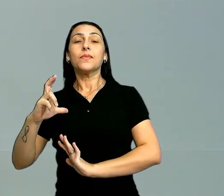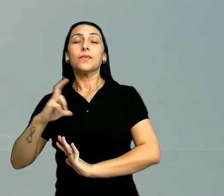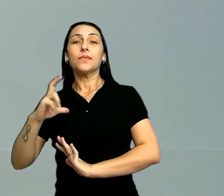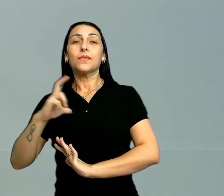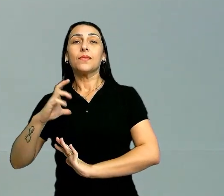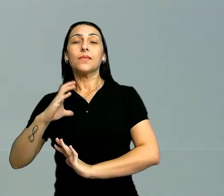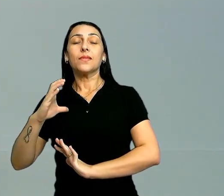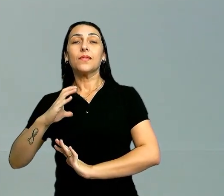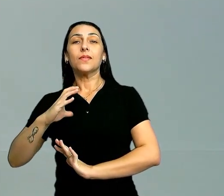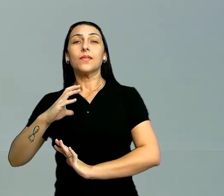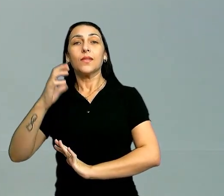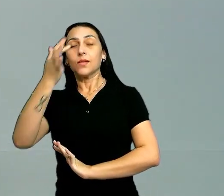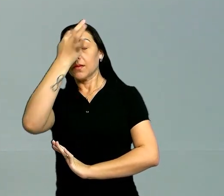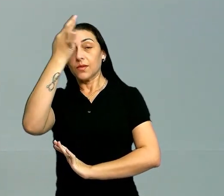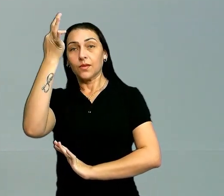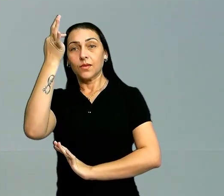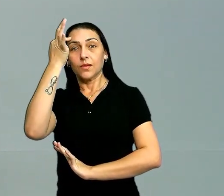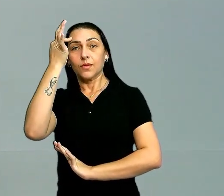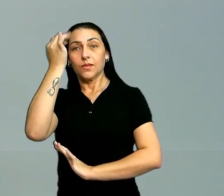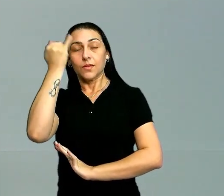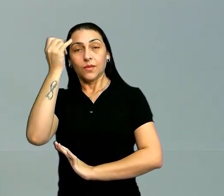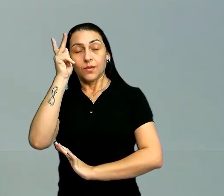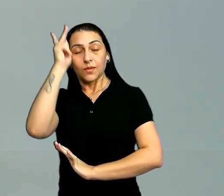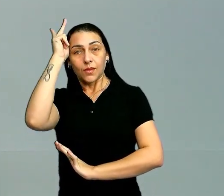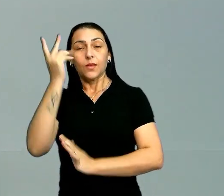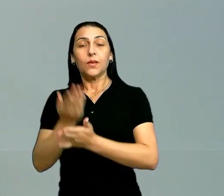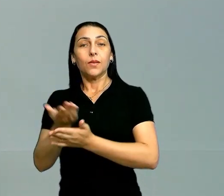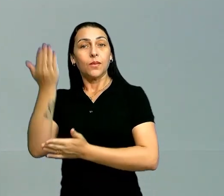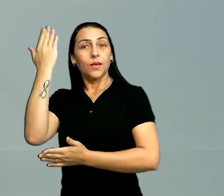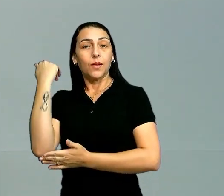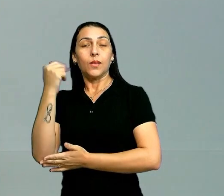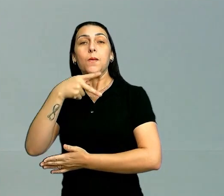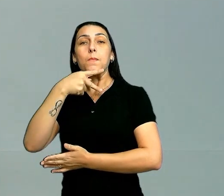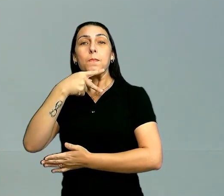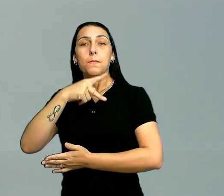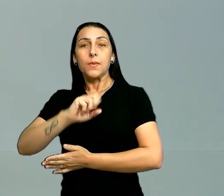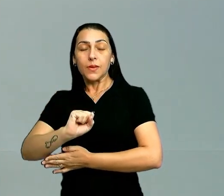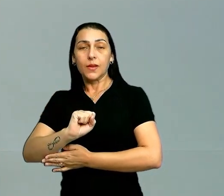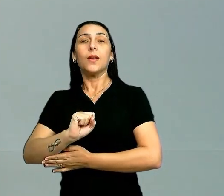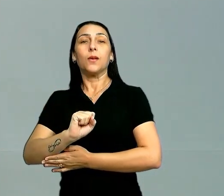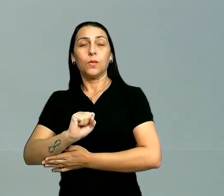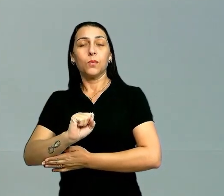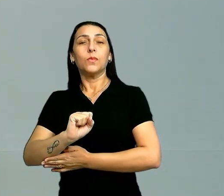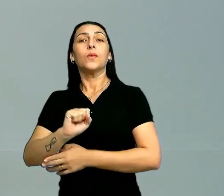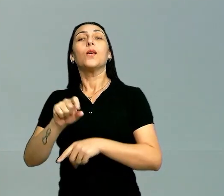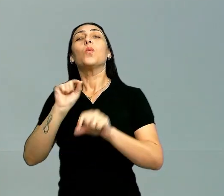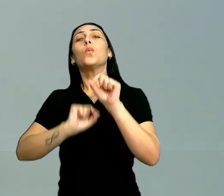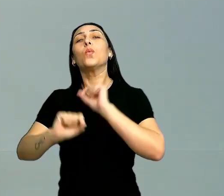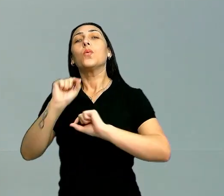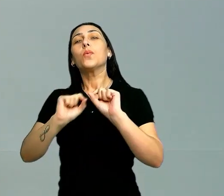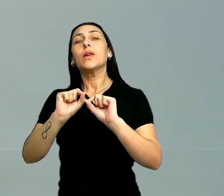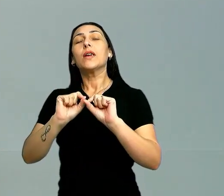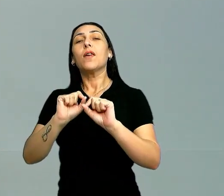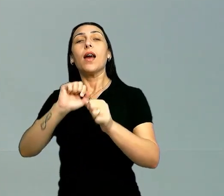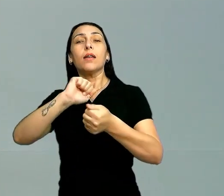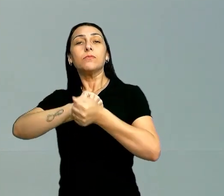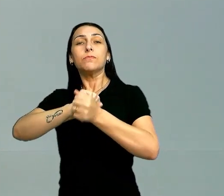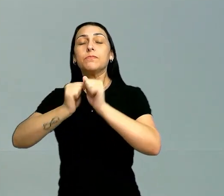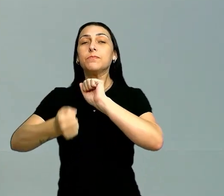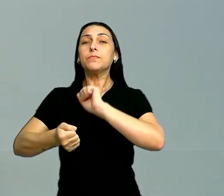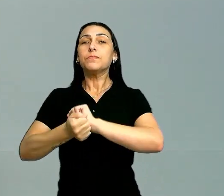No encontro passado, trabalhamos a ética em Platão e no cinismo. O Platão é aquele que vai